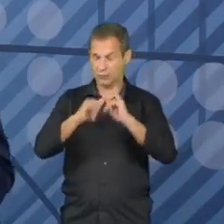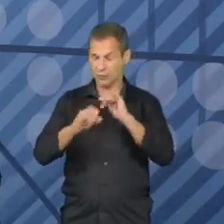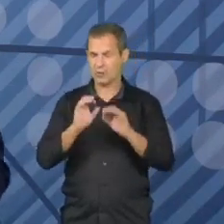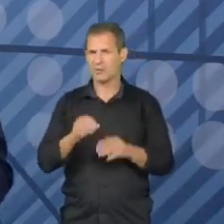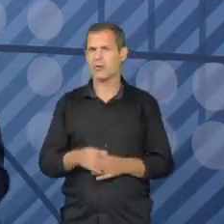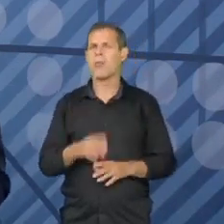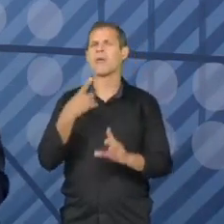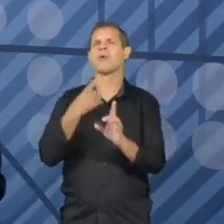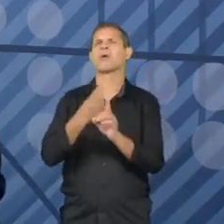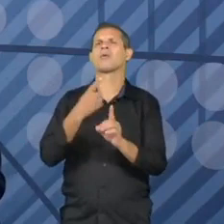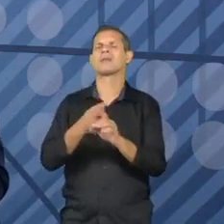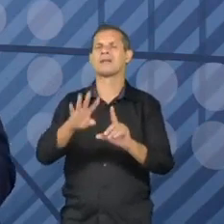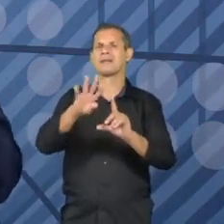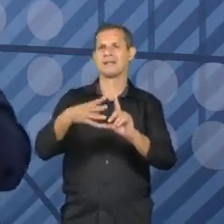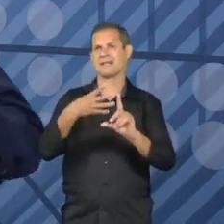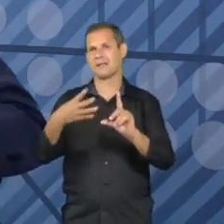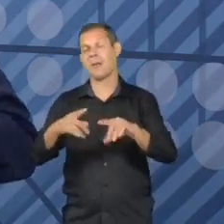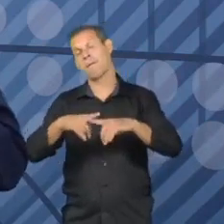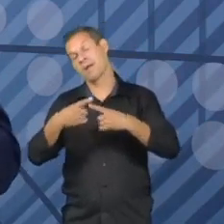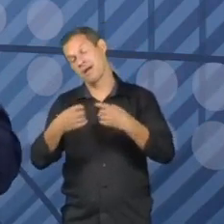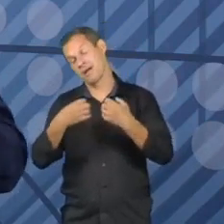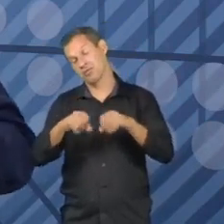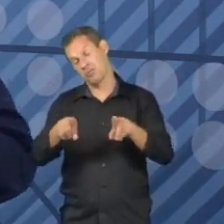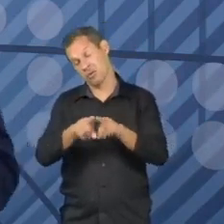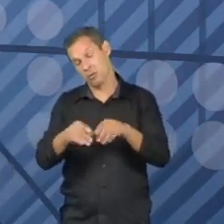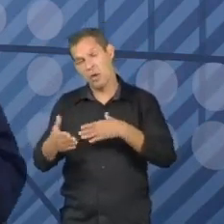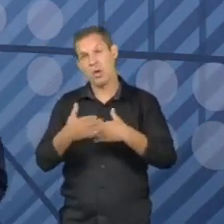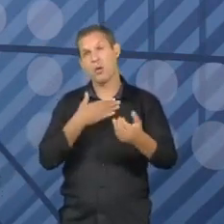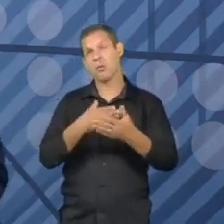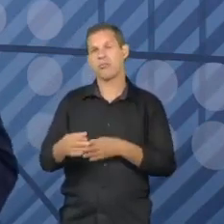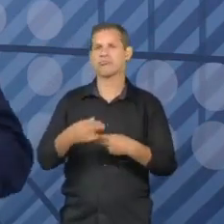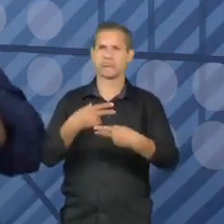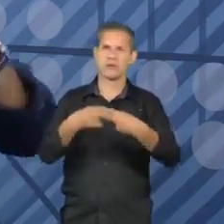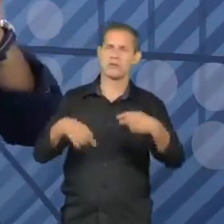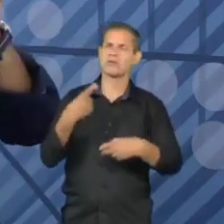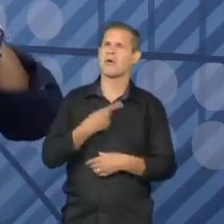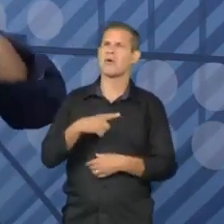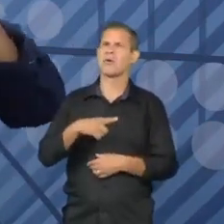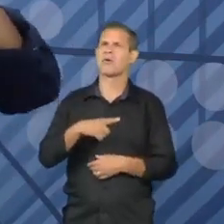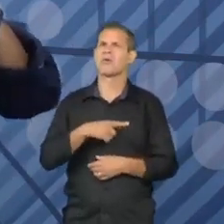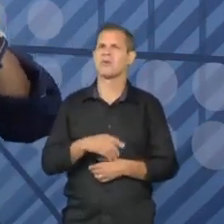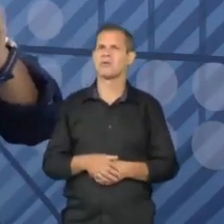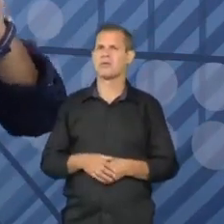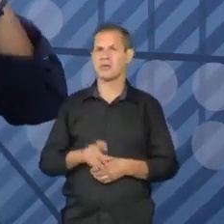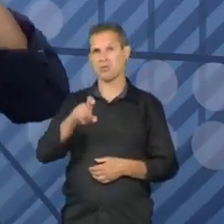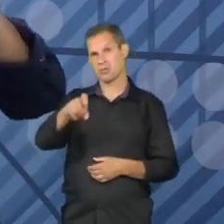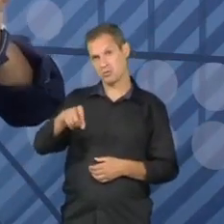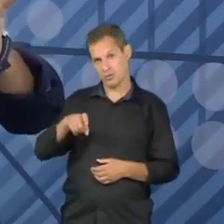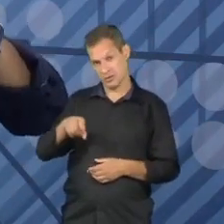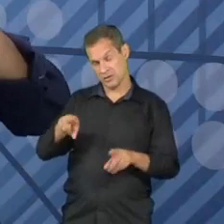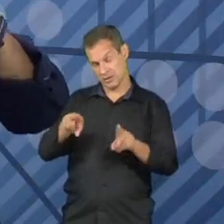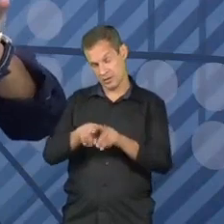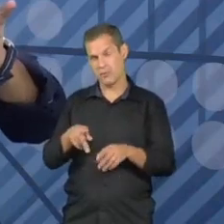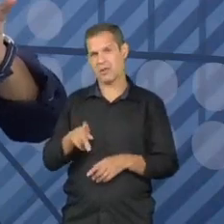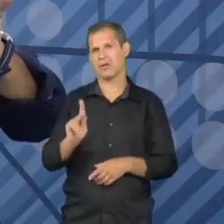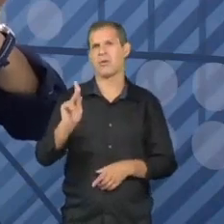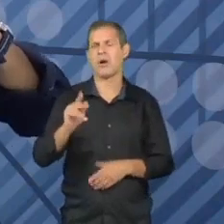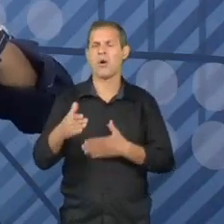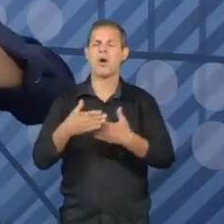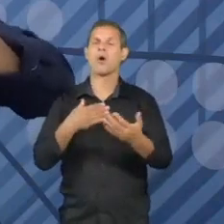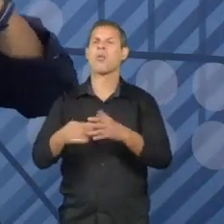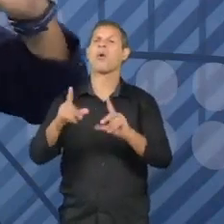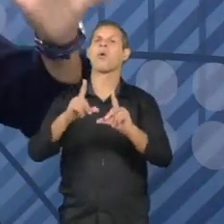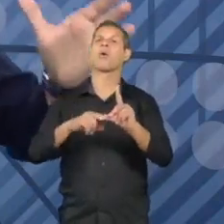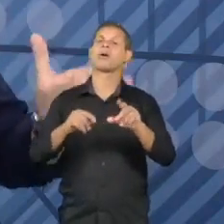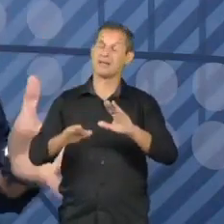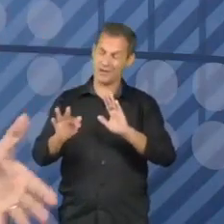que foi encontrada lá na tabela. Mas poderia ser qualquer outra coisa. A gente podia colocar um X ou colocar um K, qualquer letra. Mas